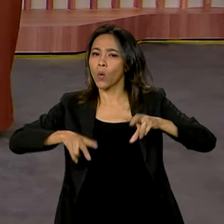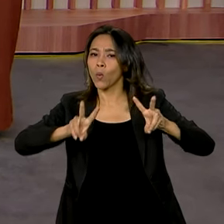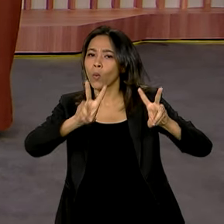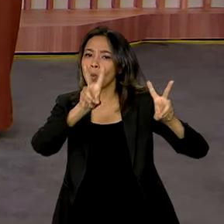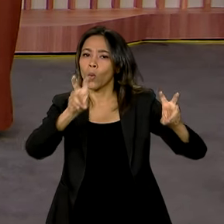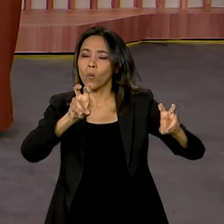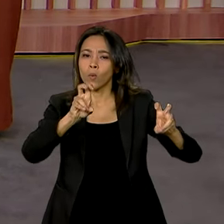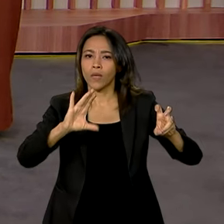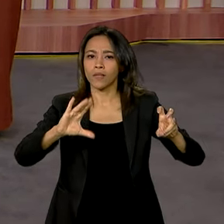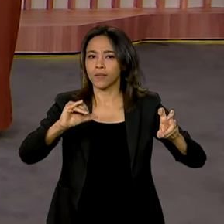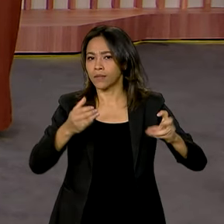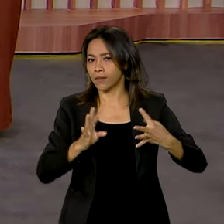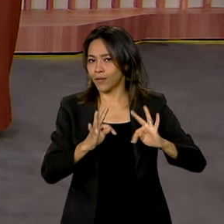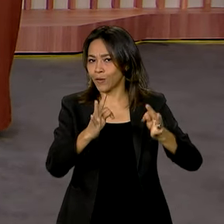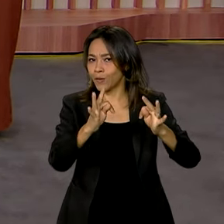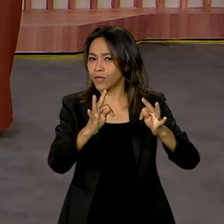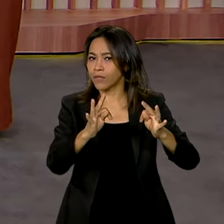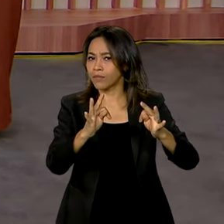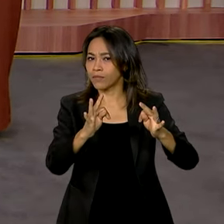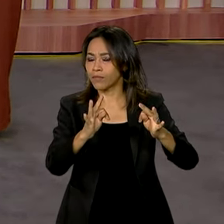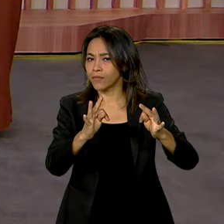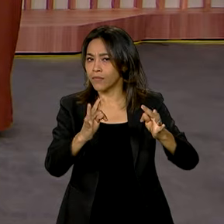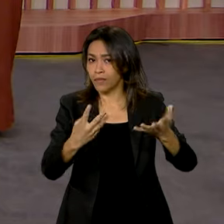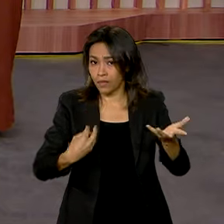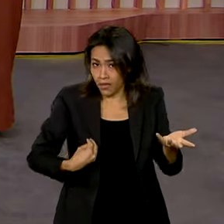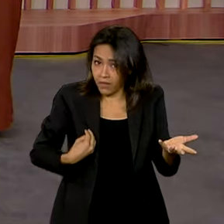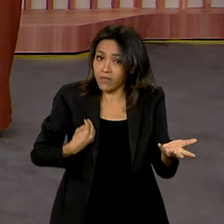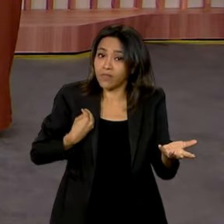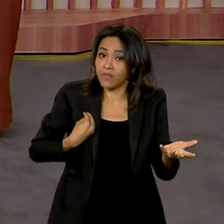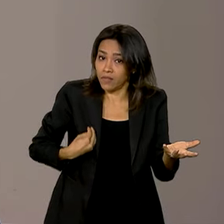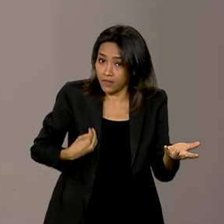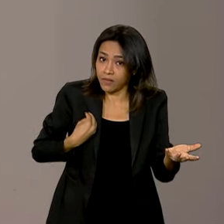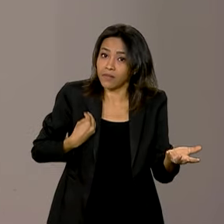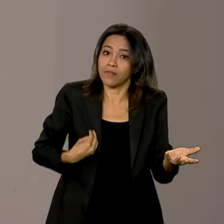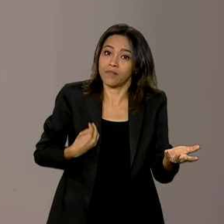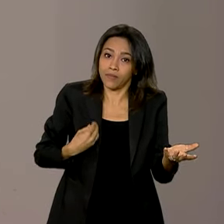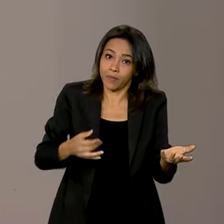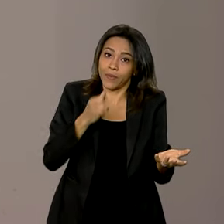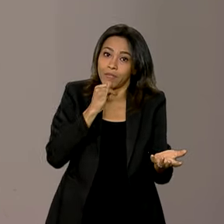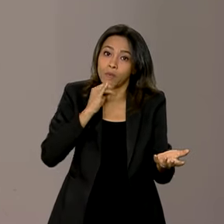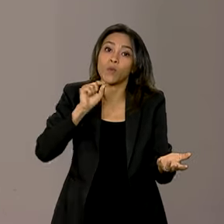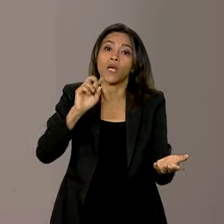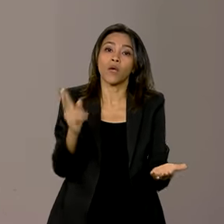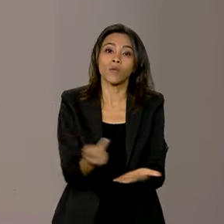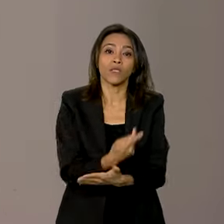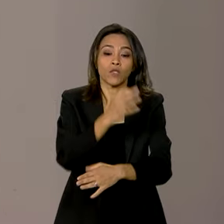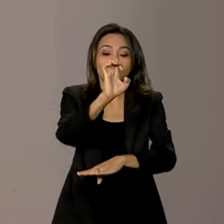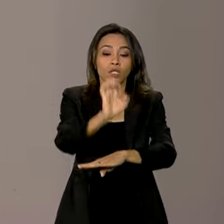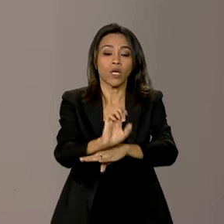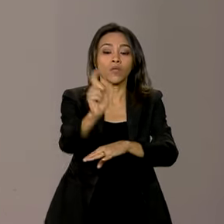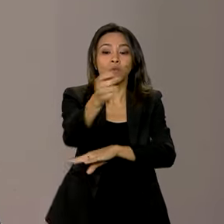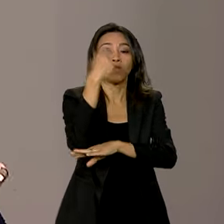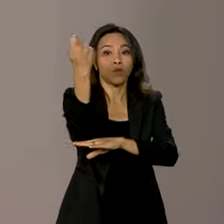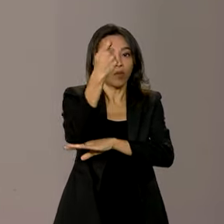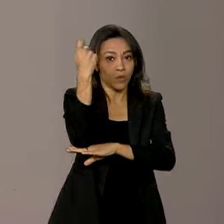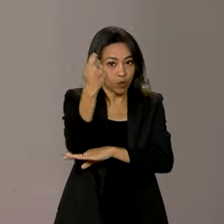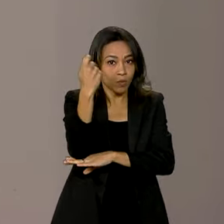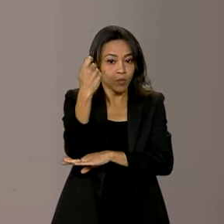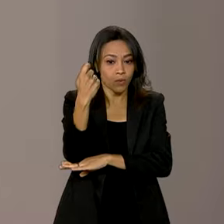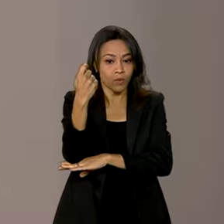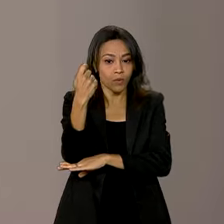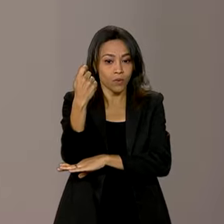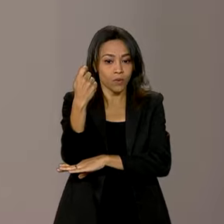ciência e tecnologia, Vanessa, na vida, né? Por exemplo, nessa tragédia do Rio Grande do Sul, que a gente está aí tendo